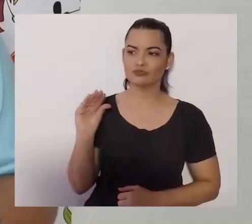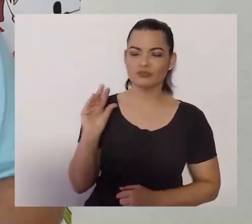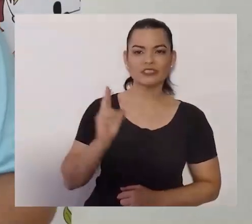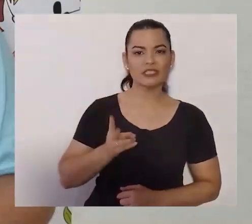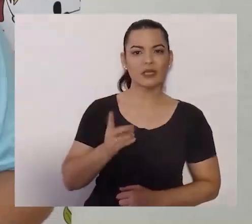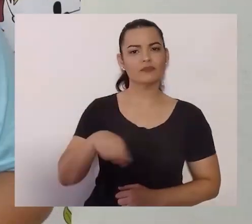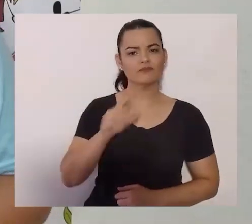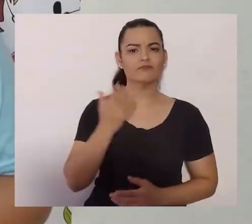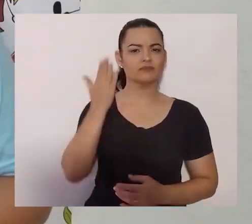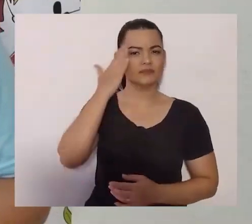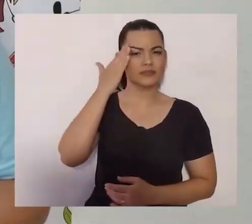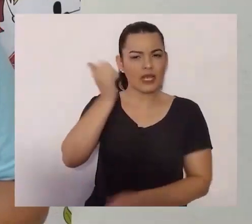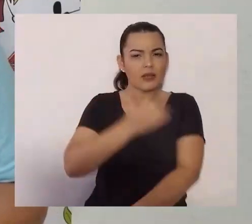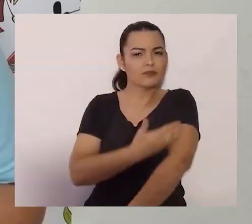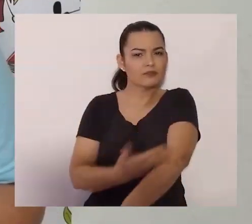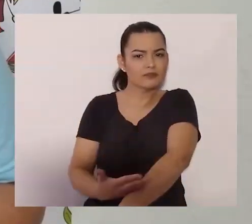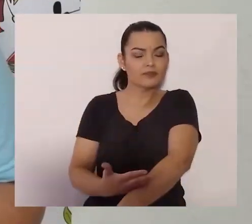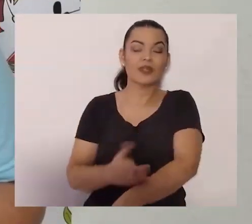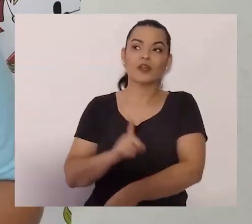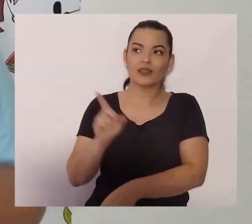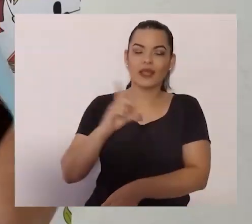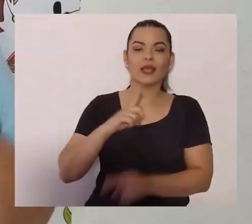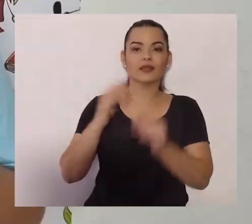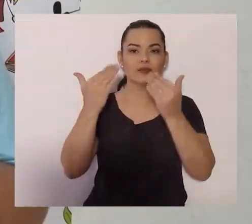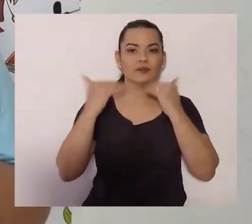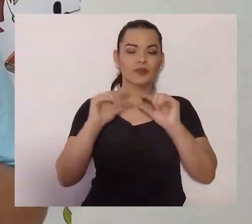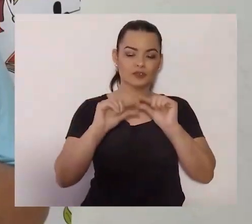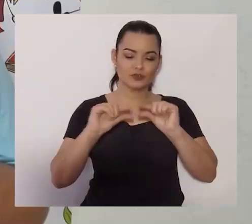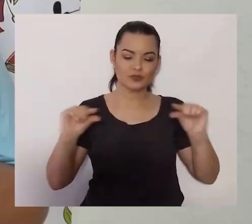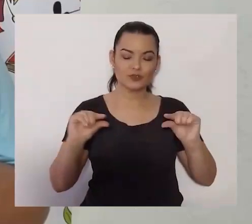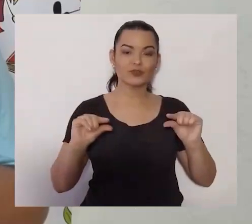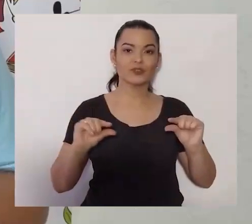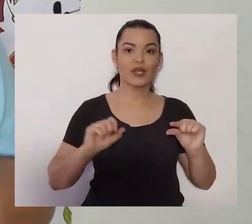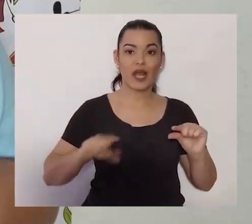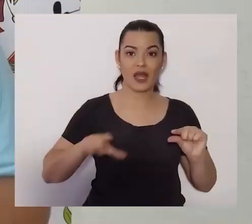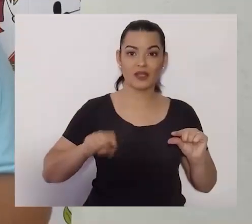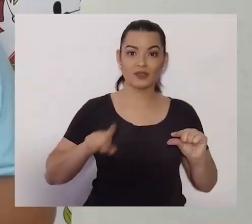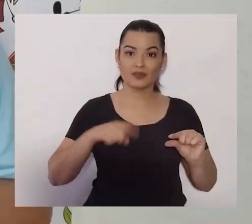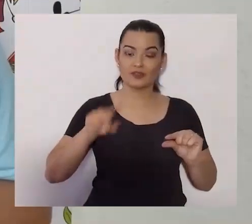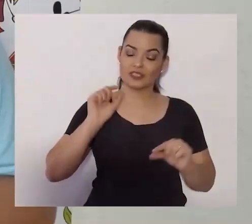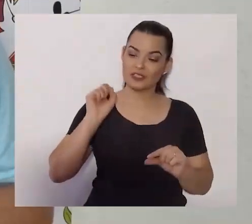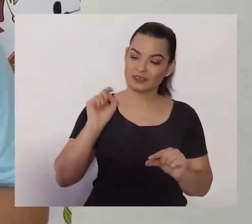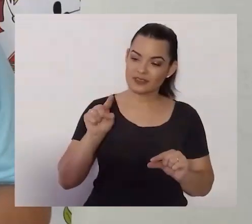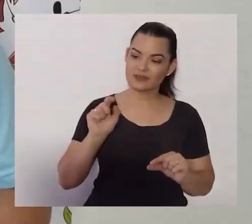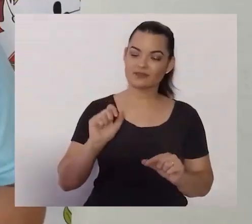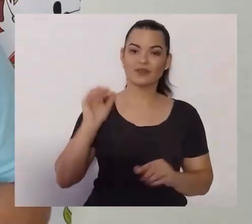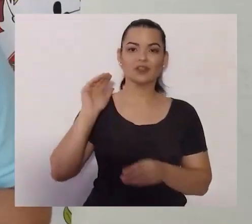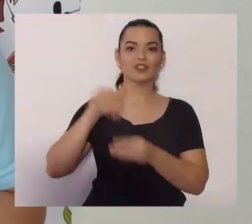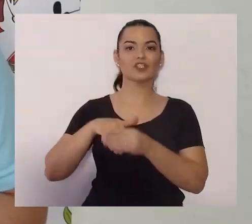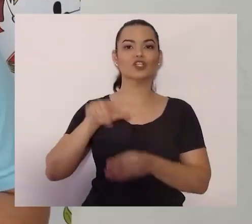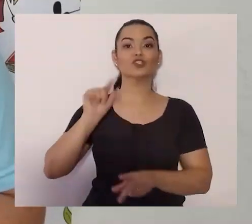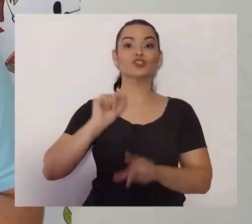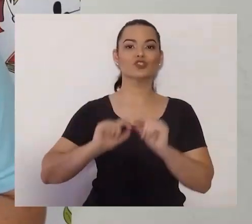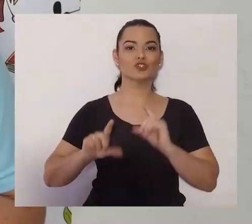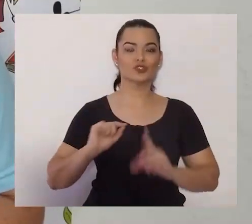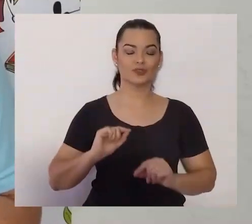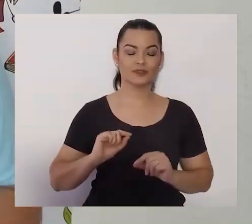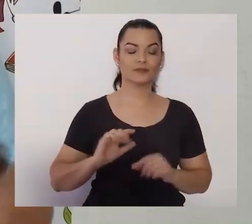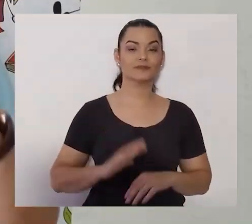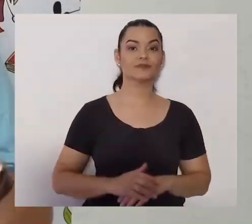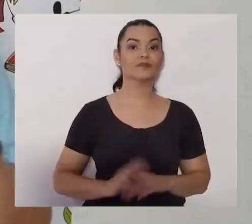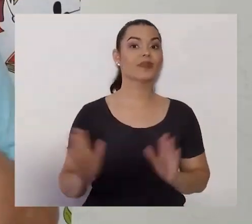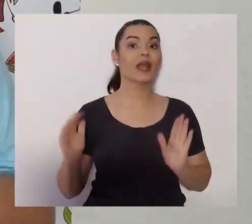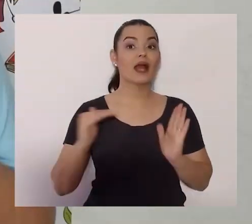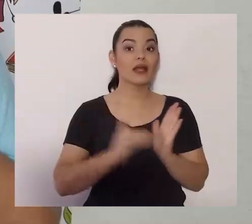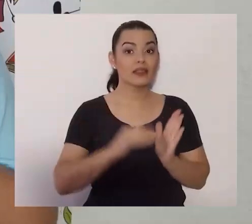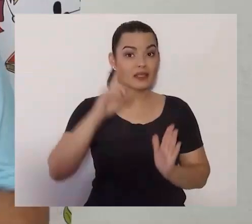link para que vocês possam fazer a votação. Tudo bem? Essa votação, ela fica